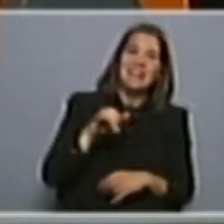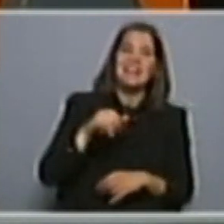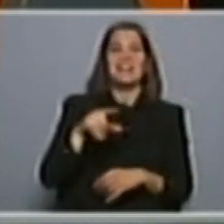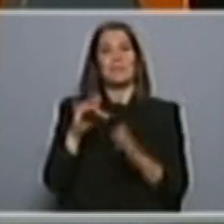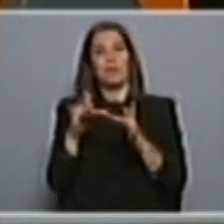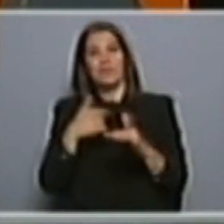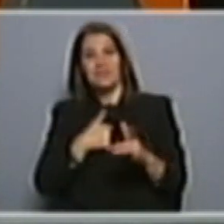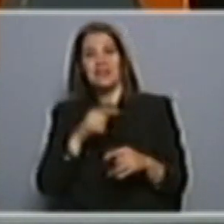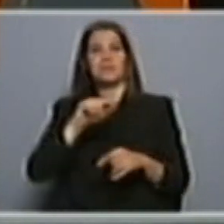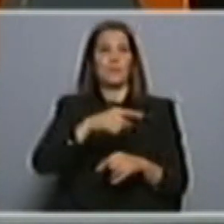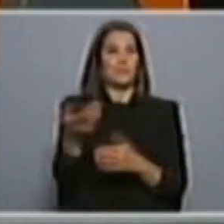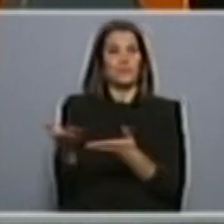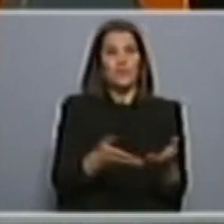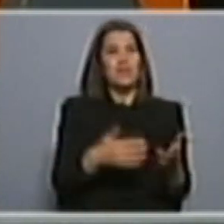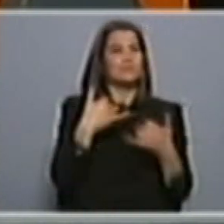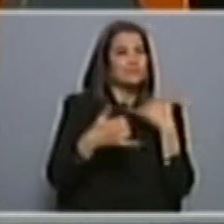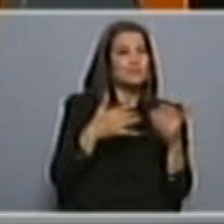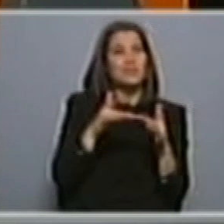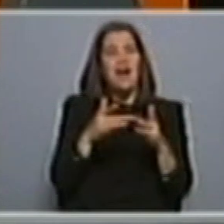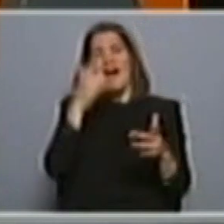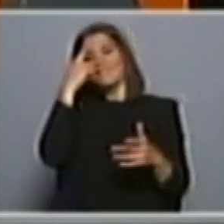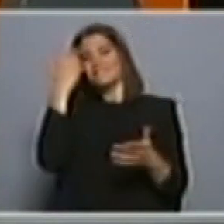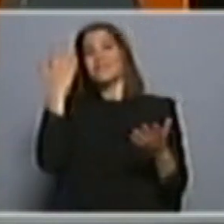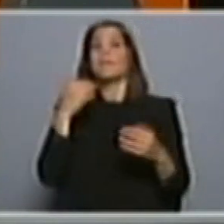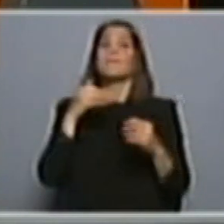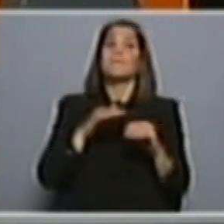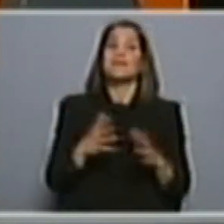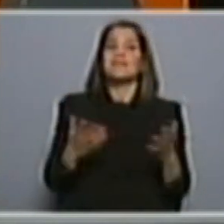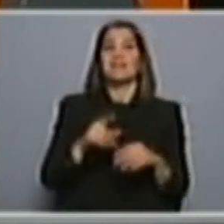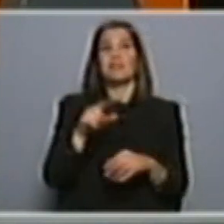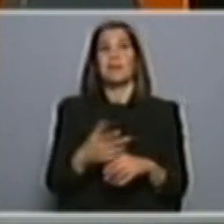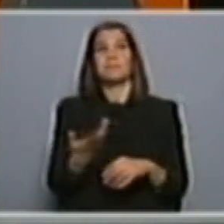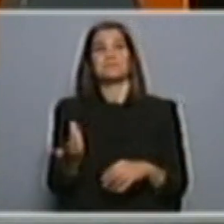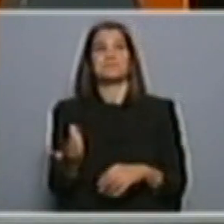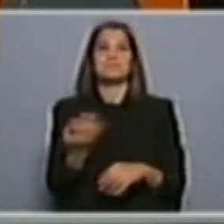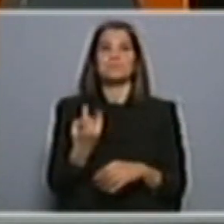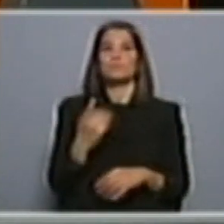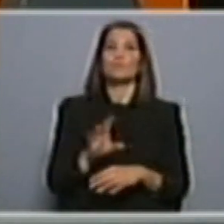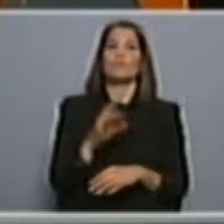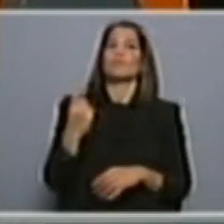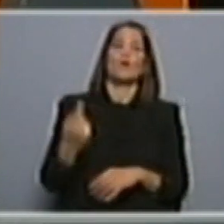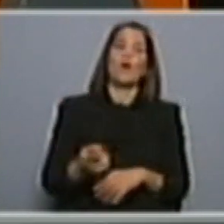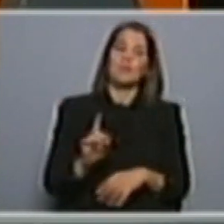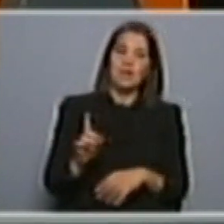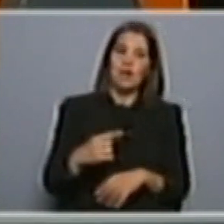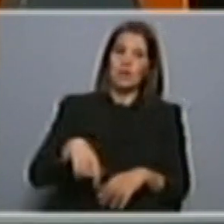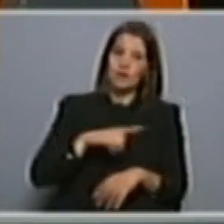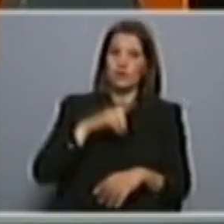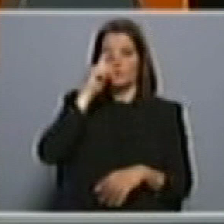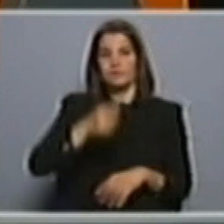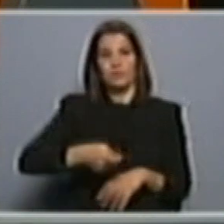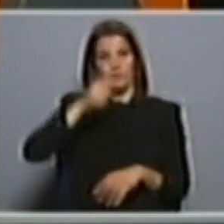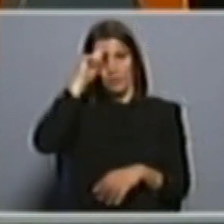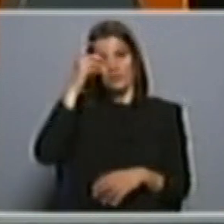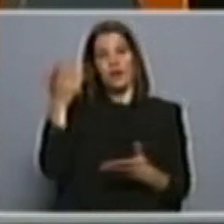e também aos outros convidados, mas sobretudo aquela coisa que, enfim, não é uma forma obrigatória de nós